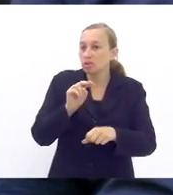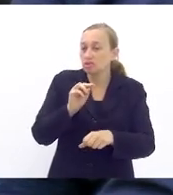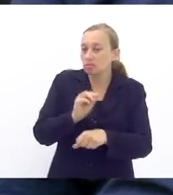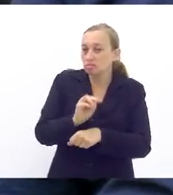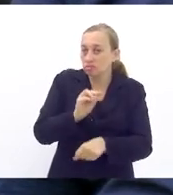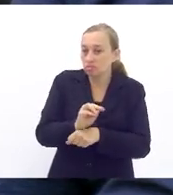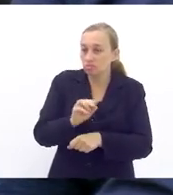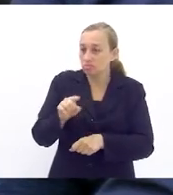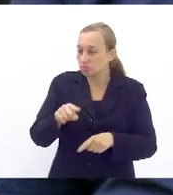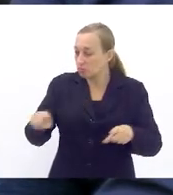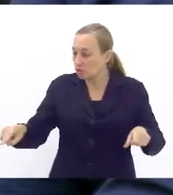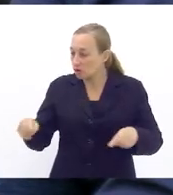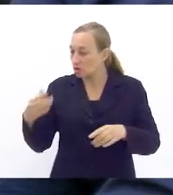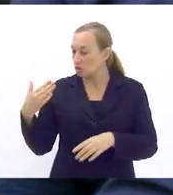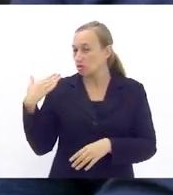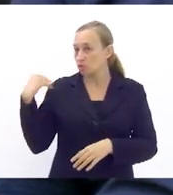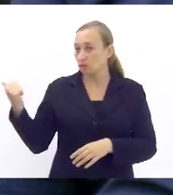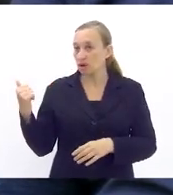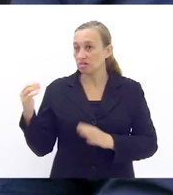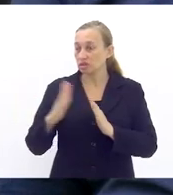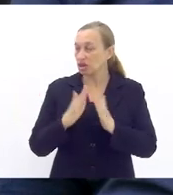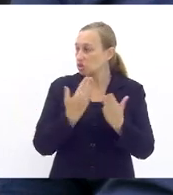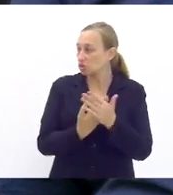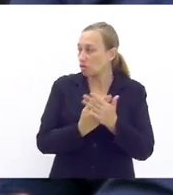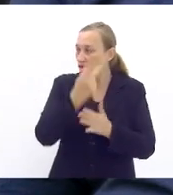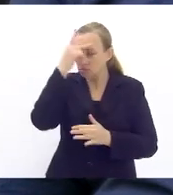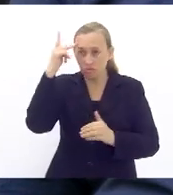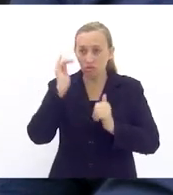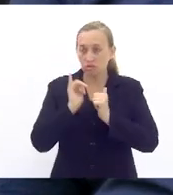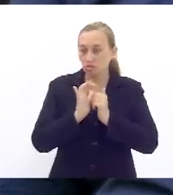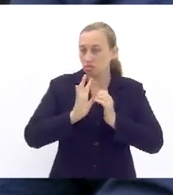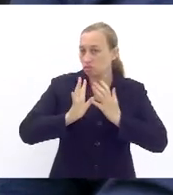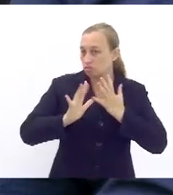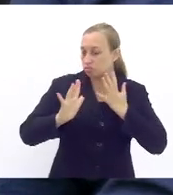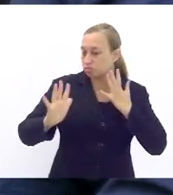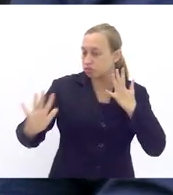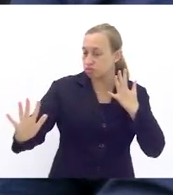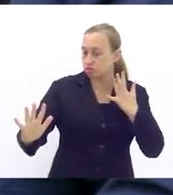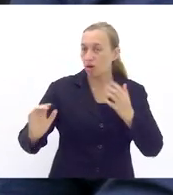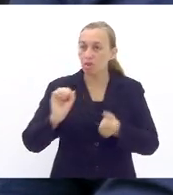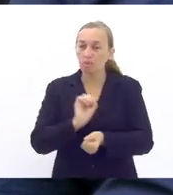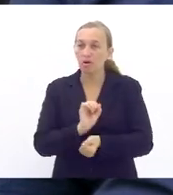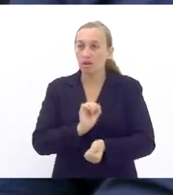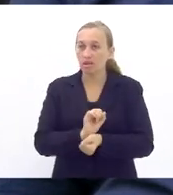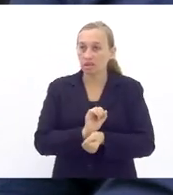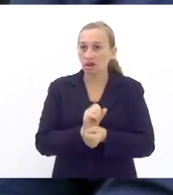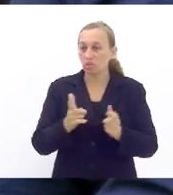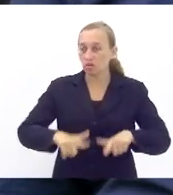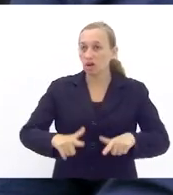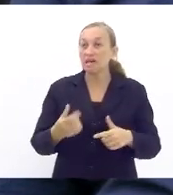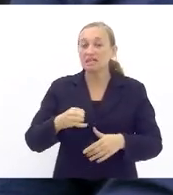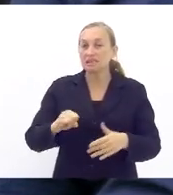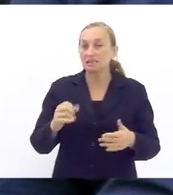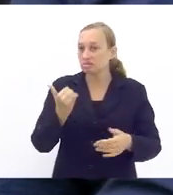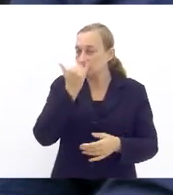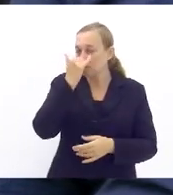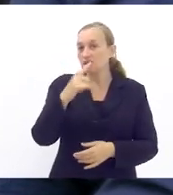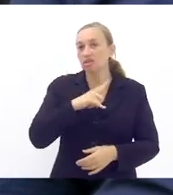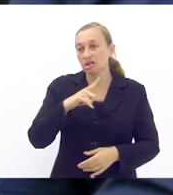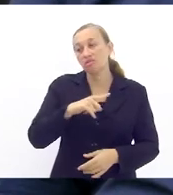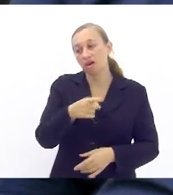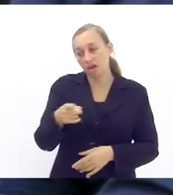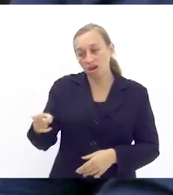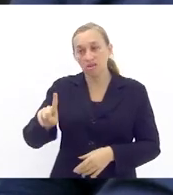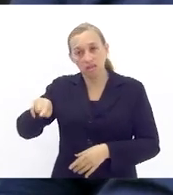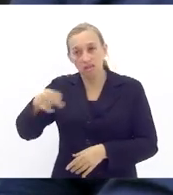escola e essas pessoas elas ficam ali em filas esperando para entrar nesse abrigo Então se acontecer algum acidente obviamente essas